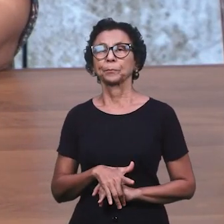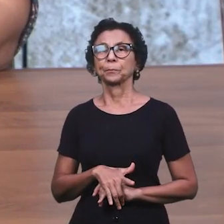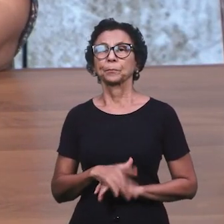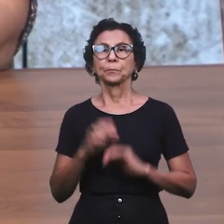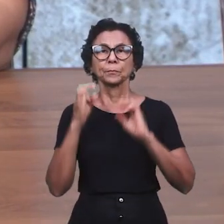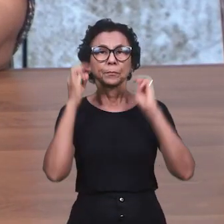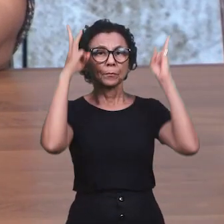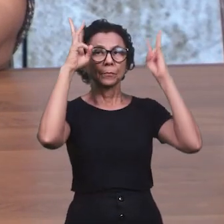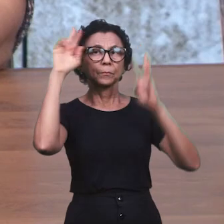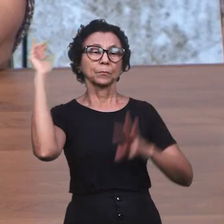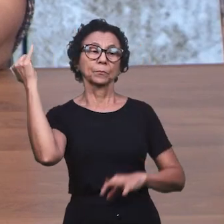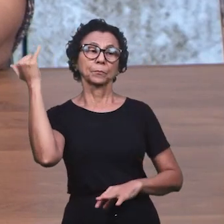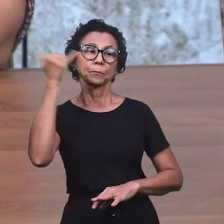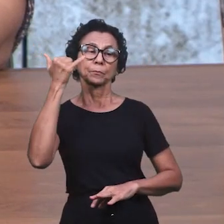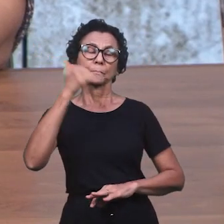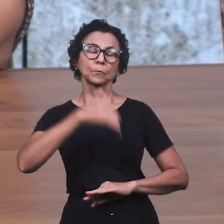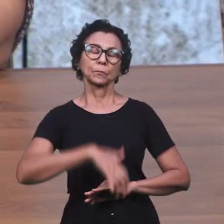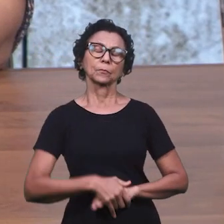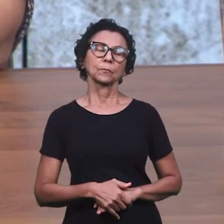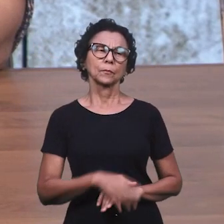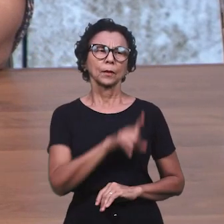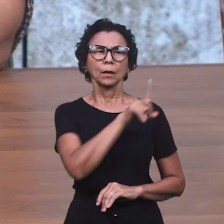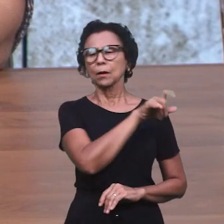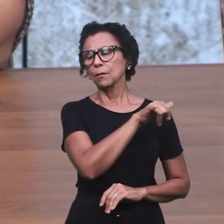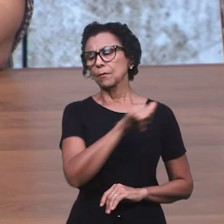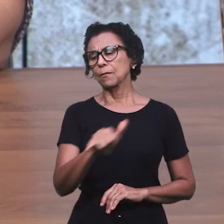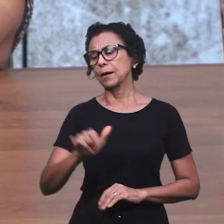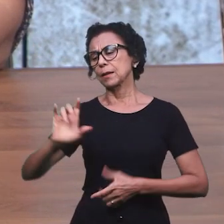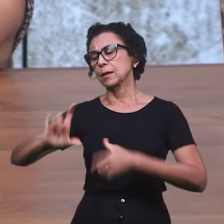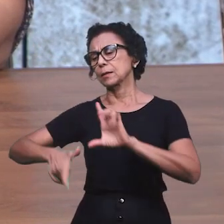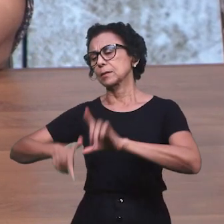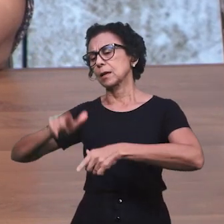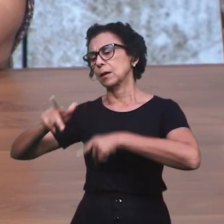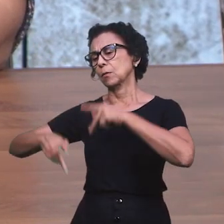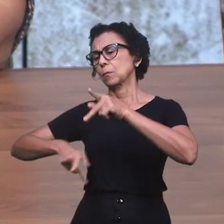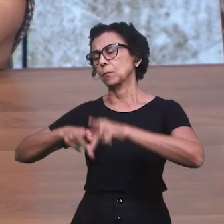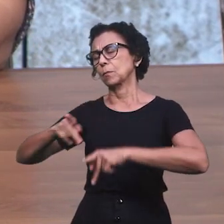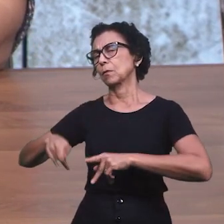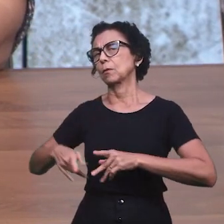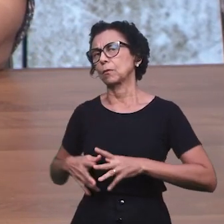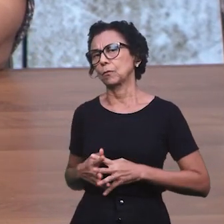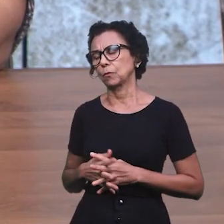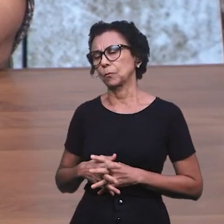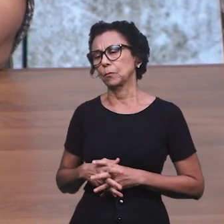Moisés, dizendo: fala aos filhos de Israel e dize-lhes: